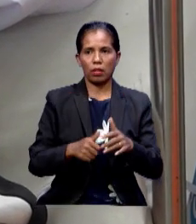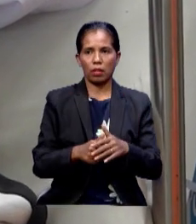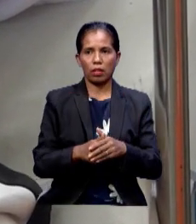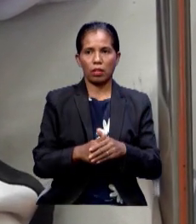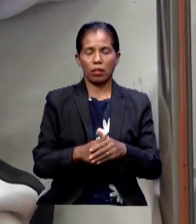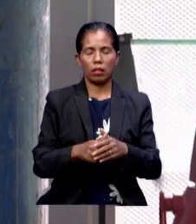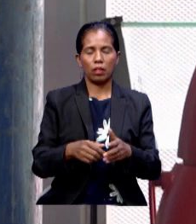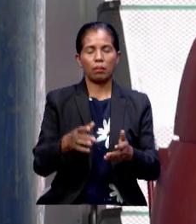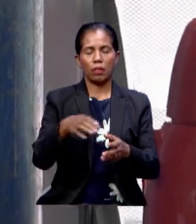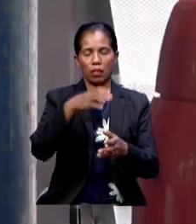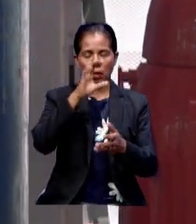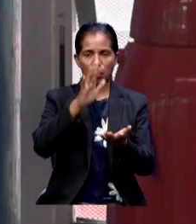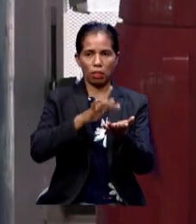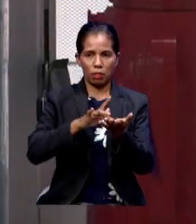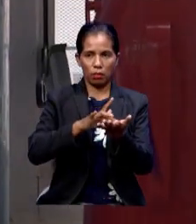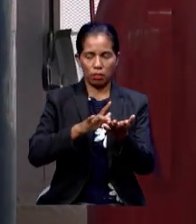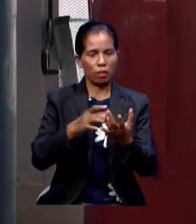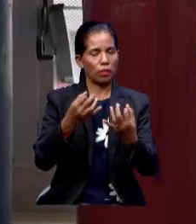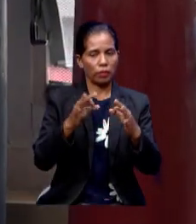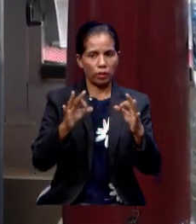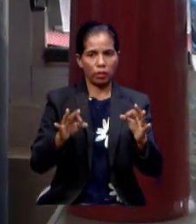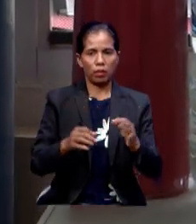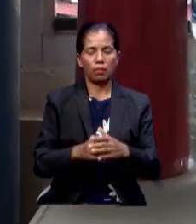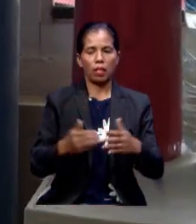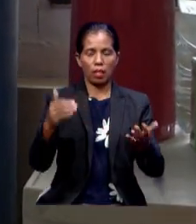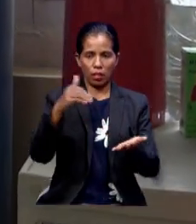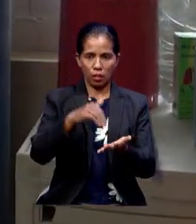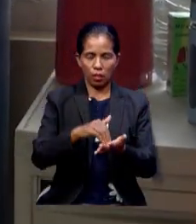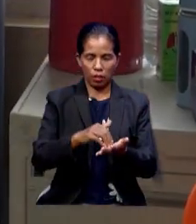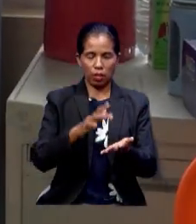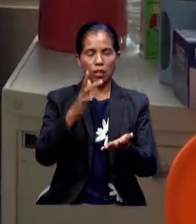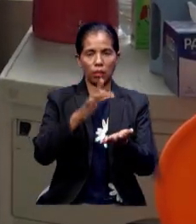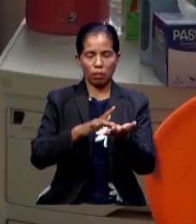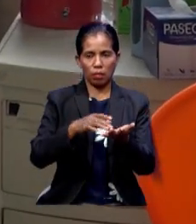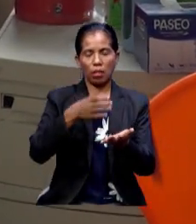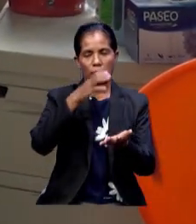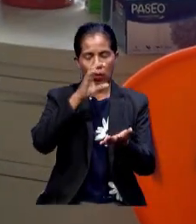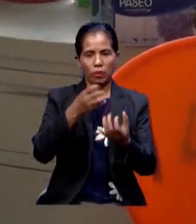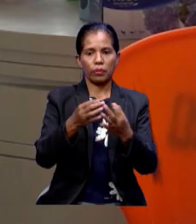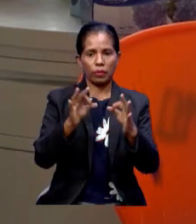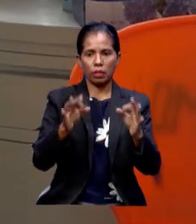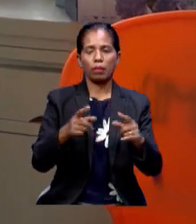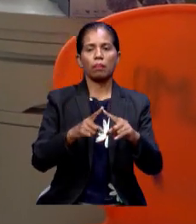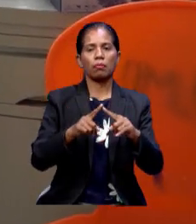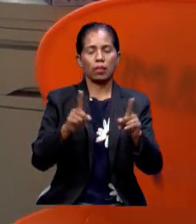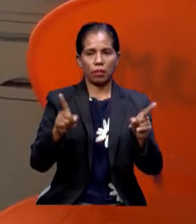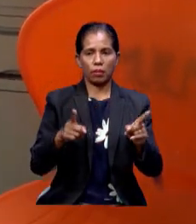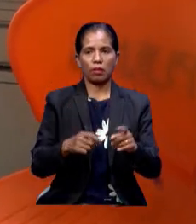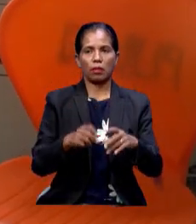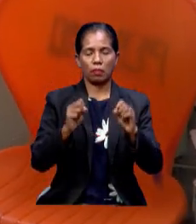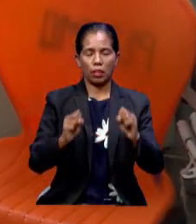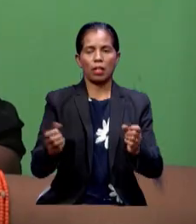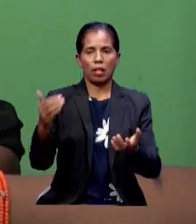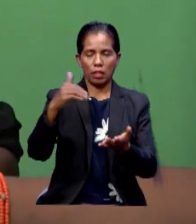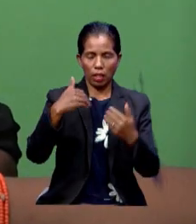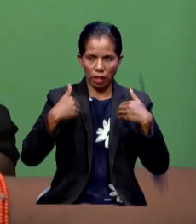bel hemai moruk la hutu bel musfil fa ida ni hemai moruk hutu mai be ni bel musfil fa